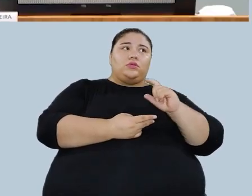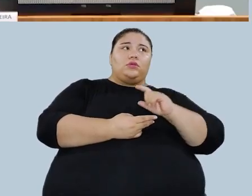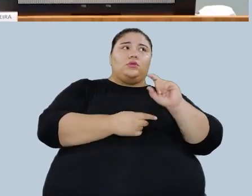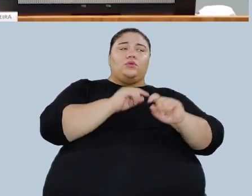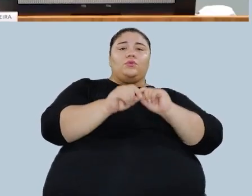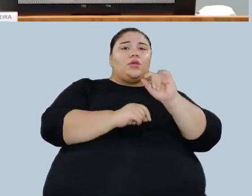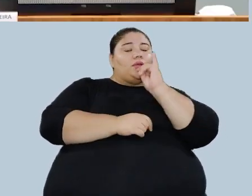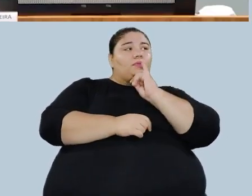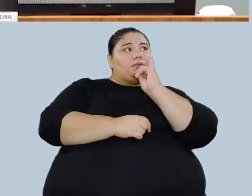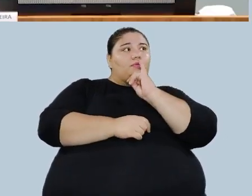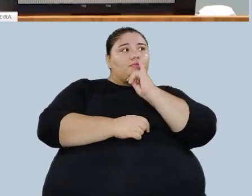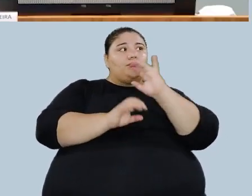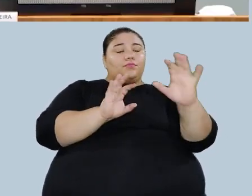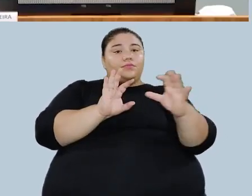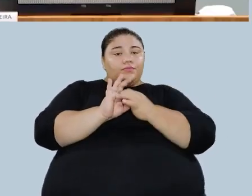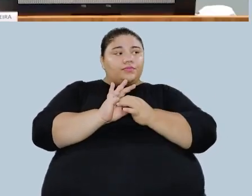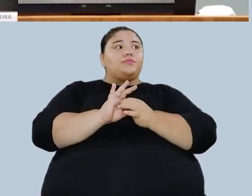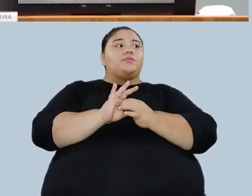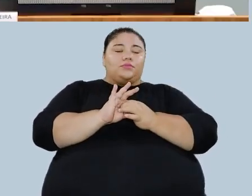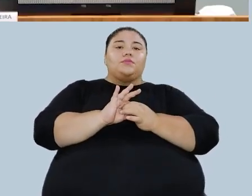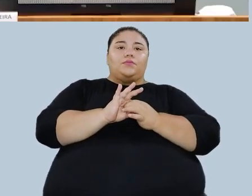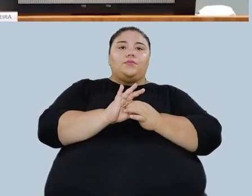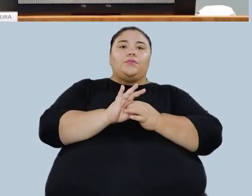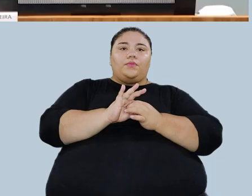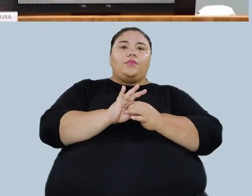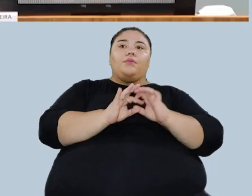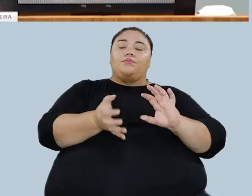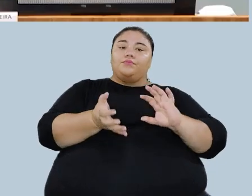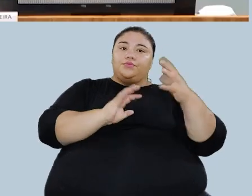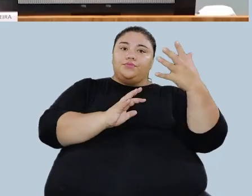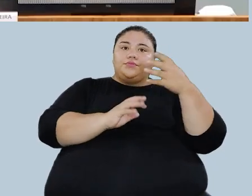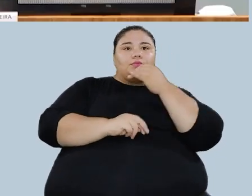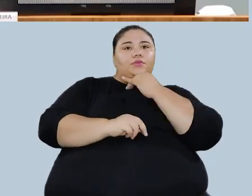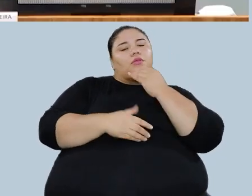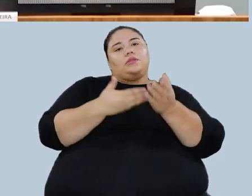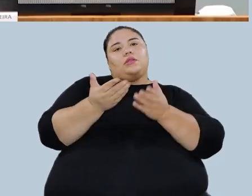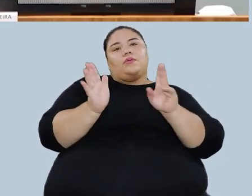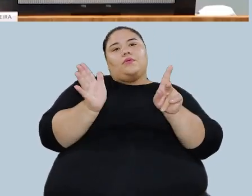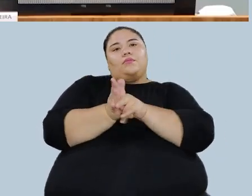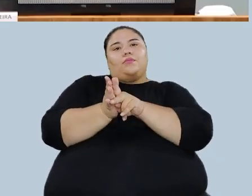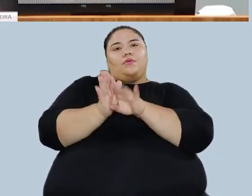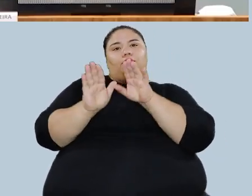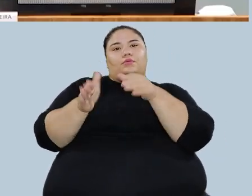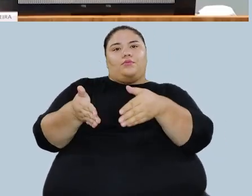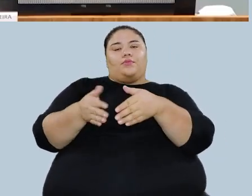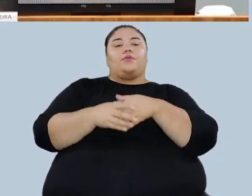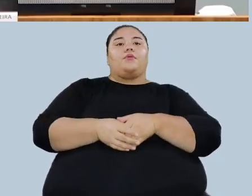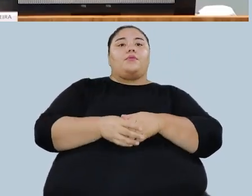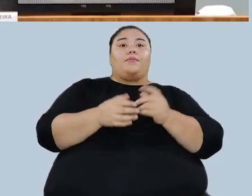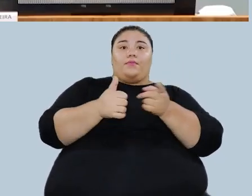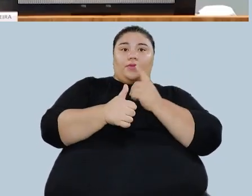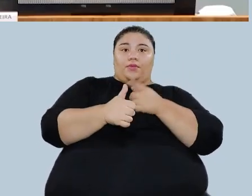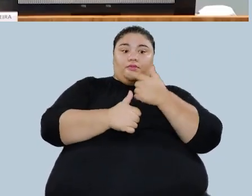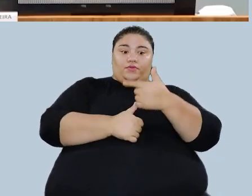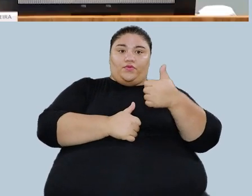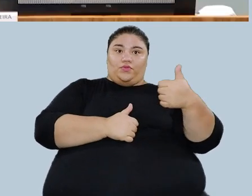tenha aí pudesse estar submetido, né, à incidência eventualmente, pudesse ter um tratamento próprio. Então, primeira coisa,